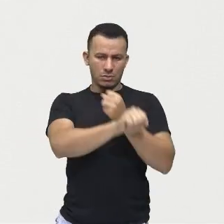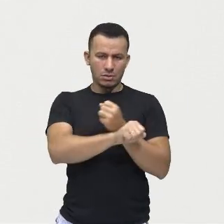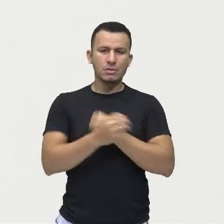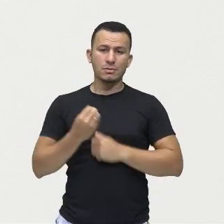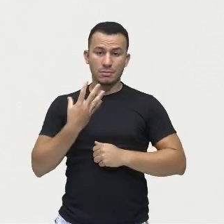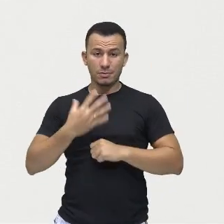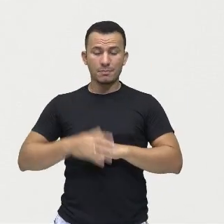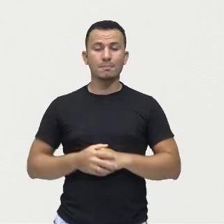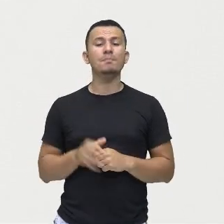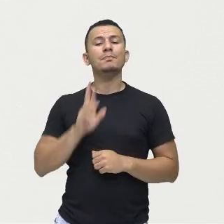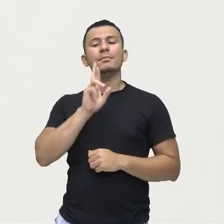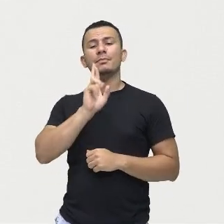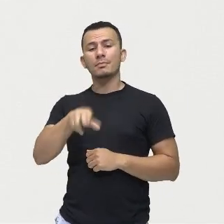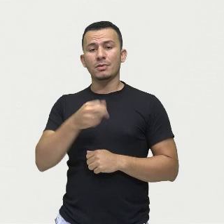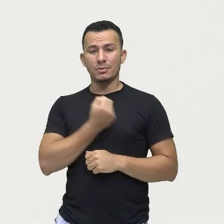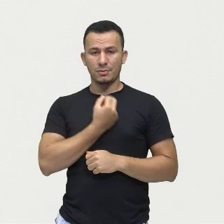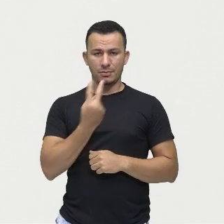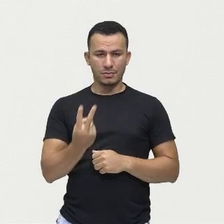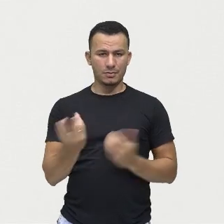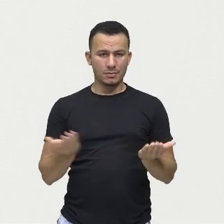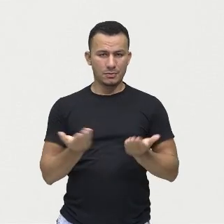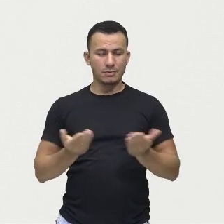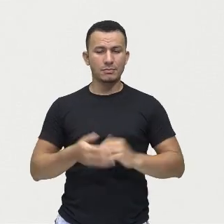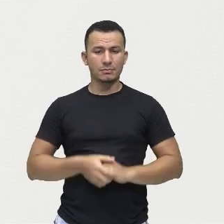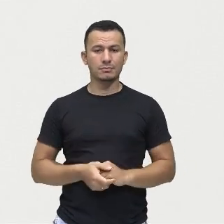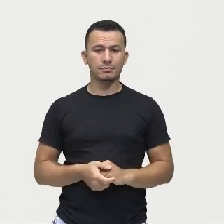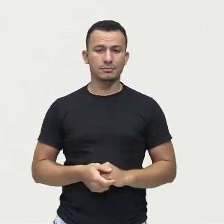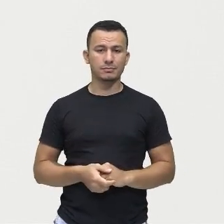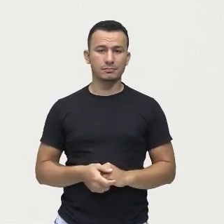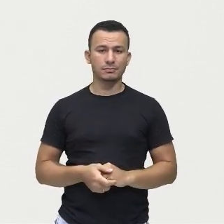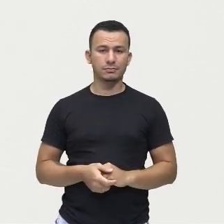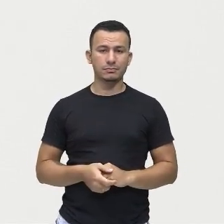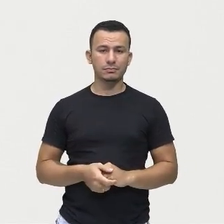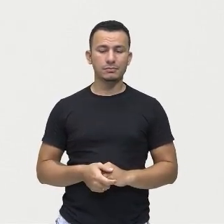ver a resposta da questão número 2.